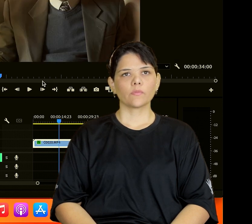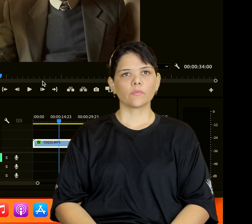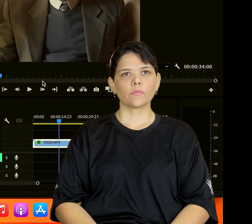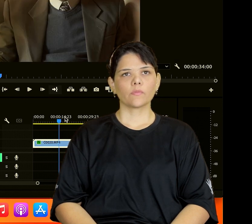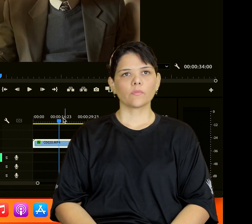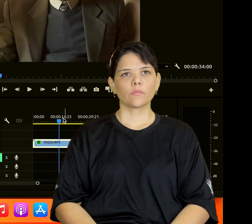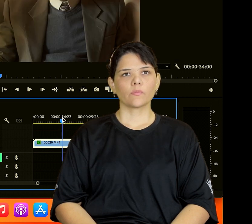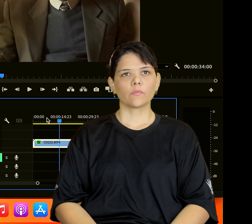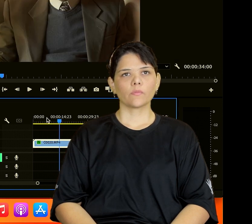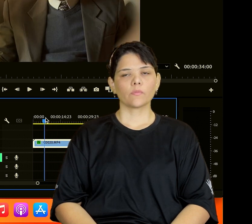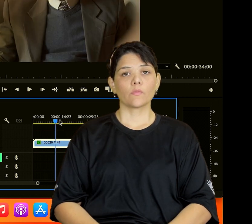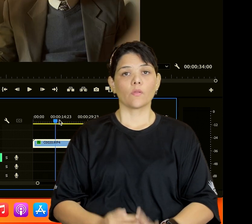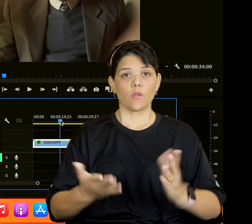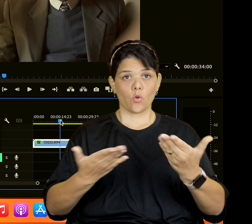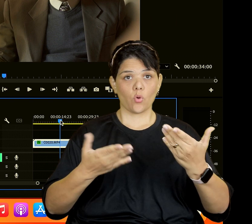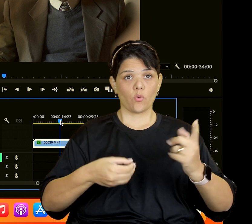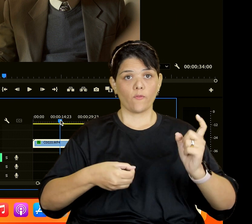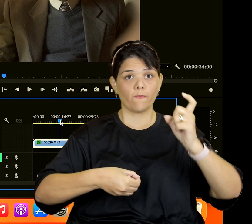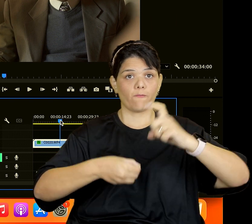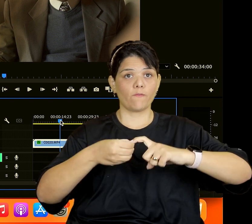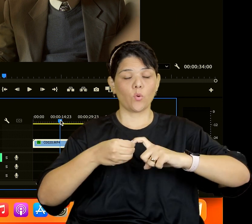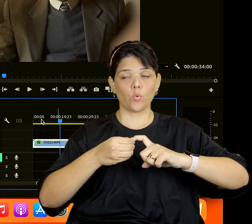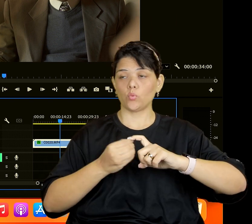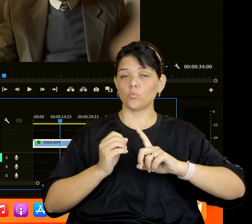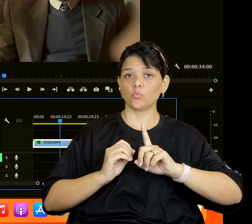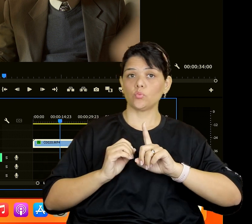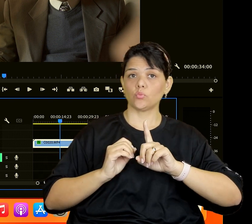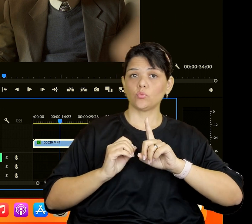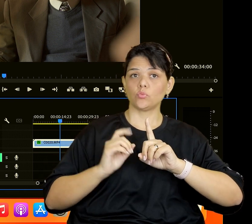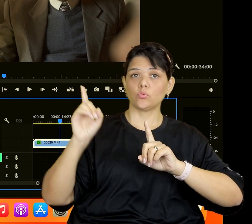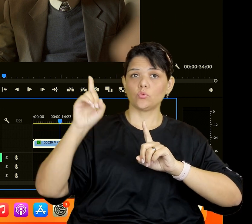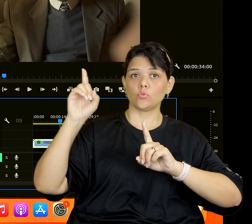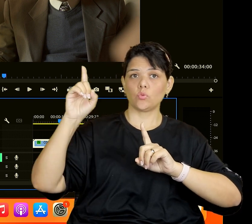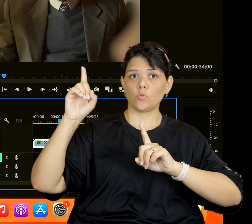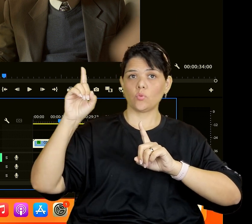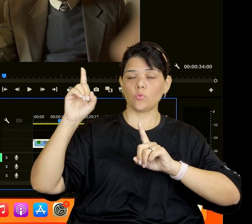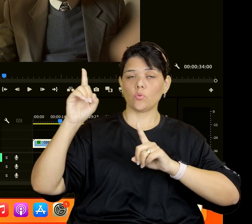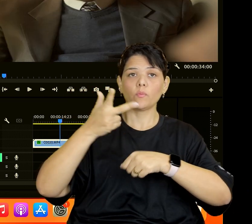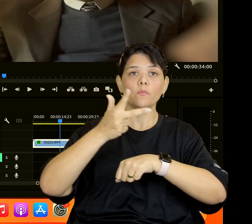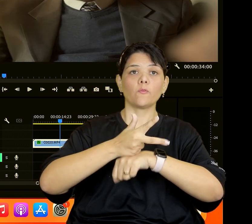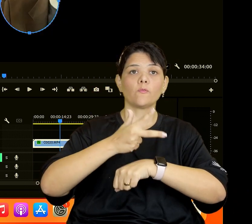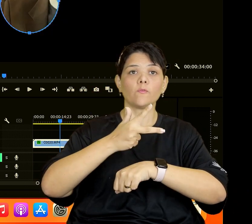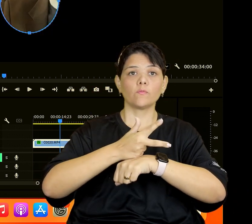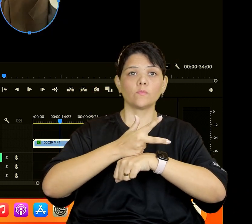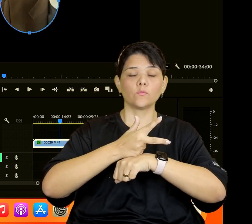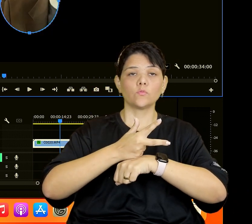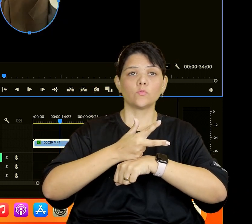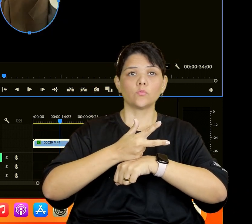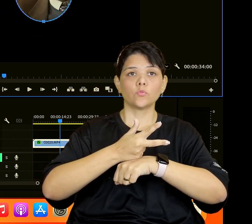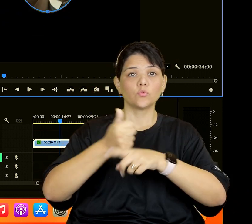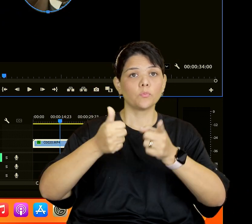Beleza, então meu vídeo bruto. Ah, eu quero só botar a cabeça dele.